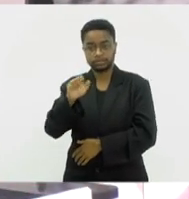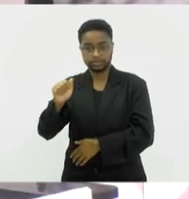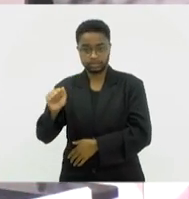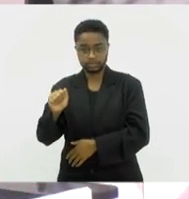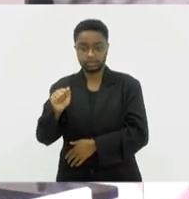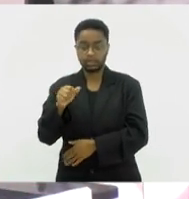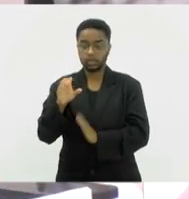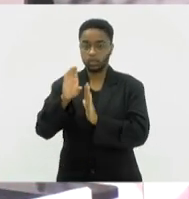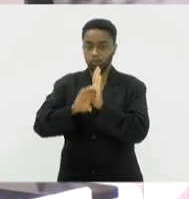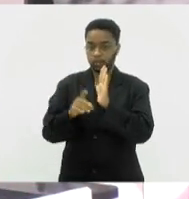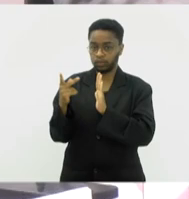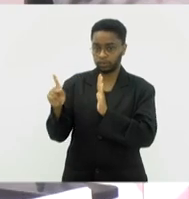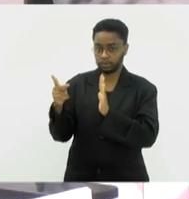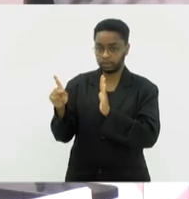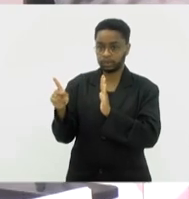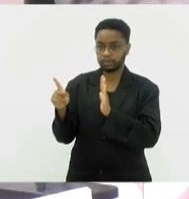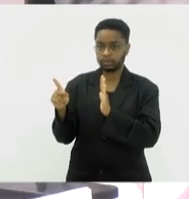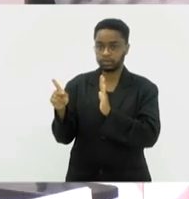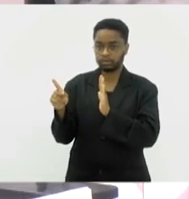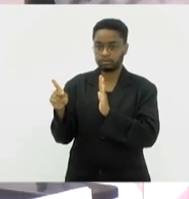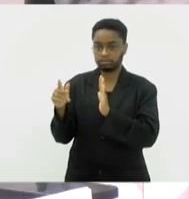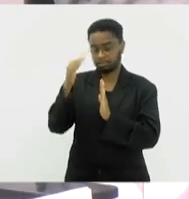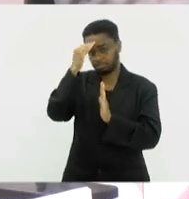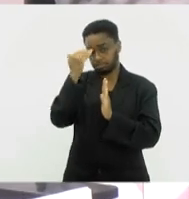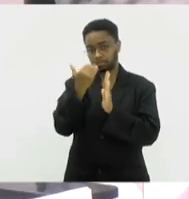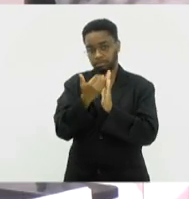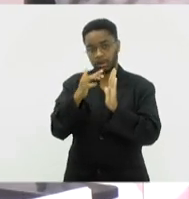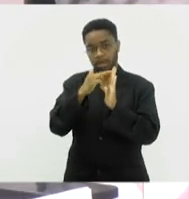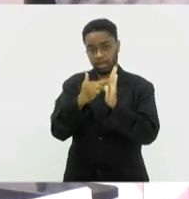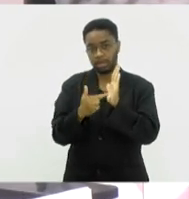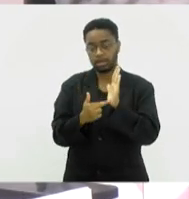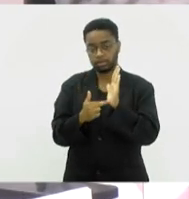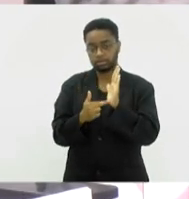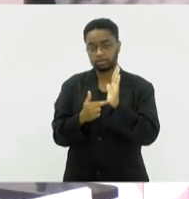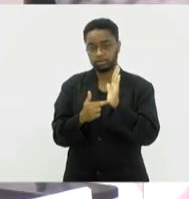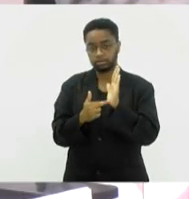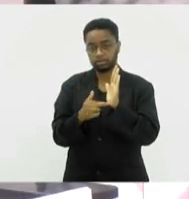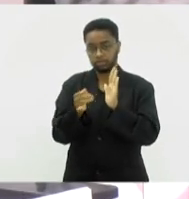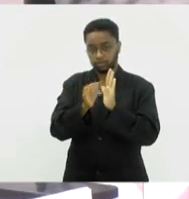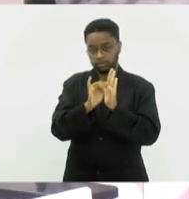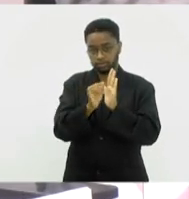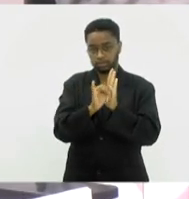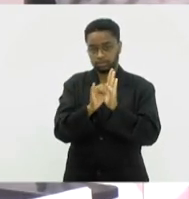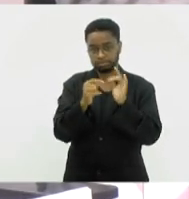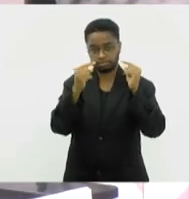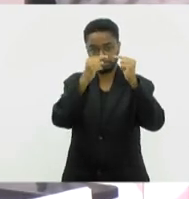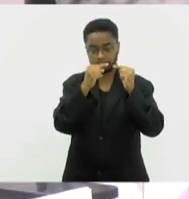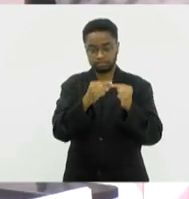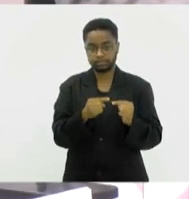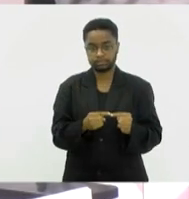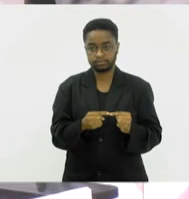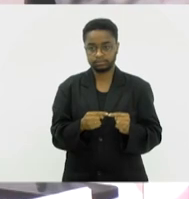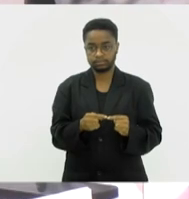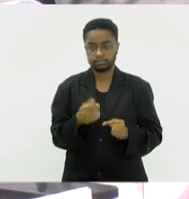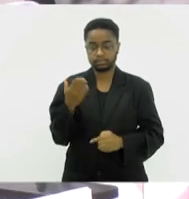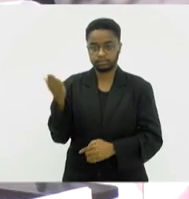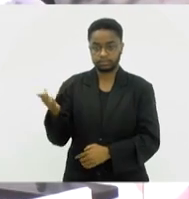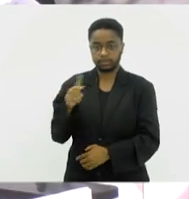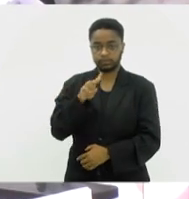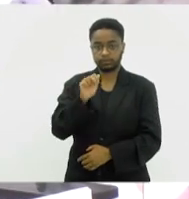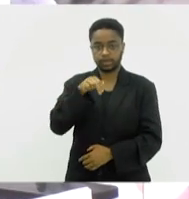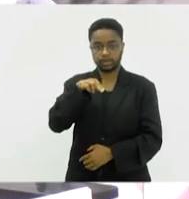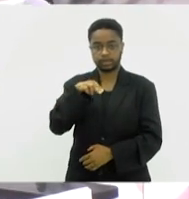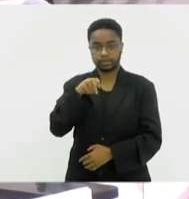no currículo dela, ela cumpre os requisitos do edital objetivamente, ó. Senhora Vanessa,